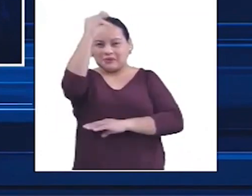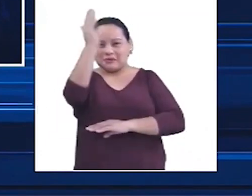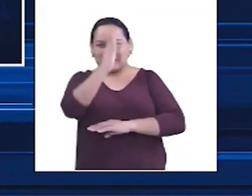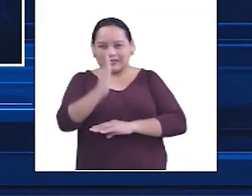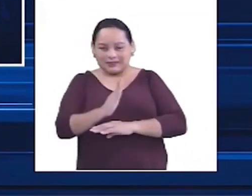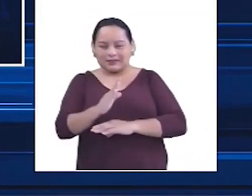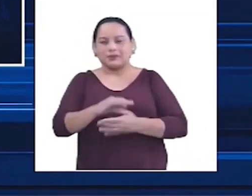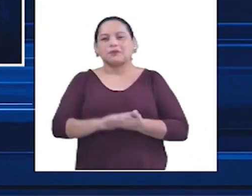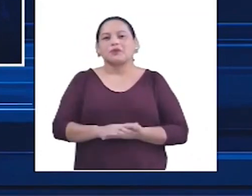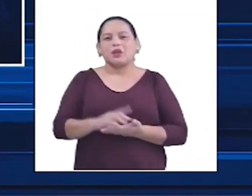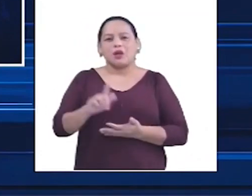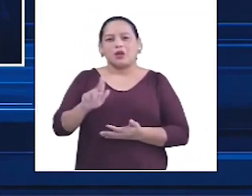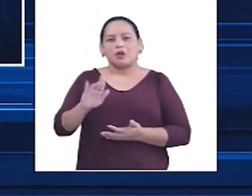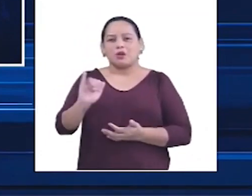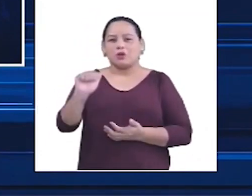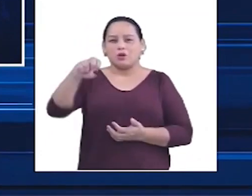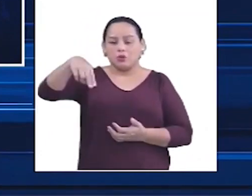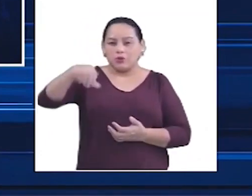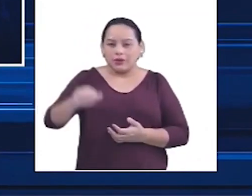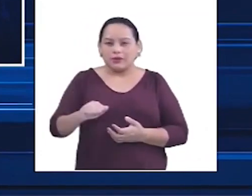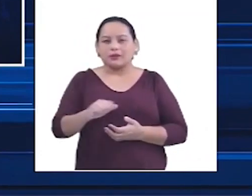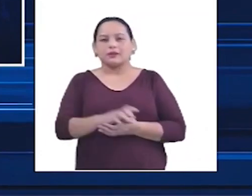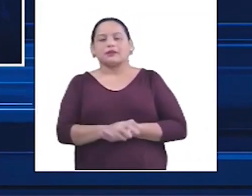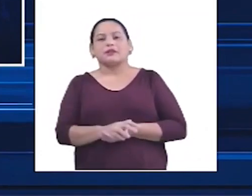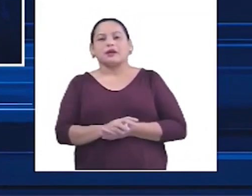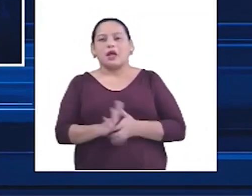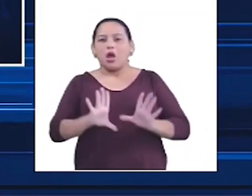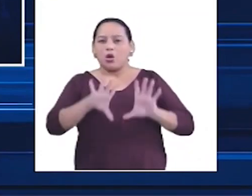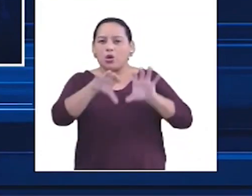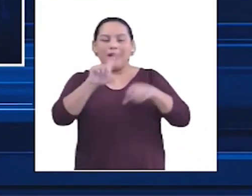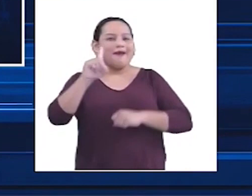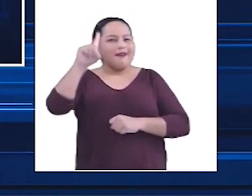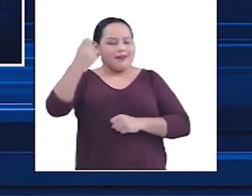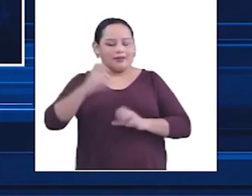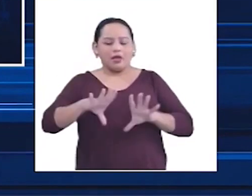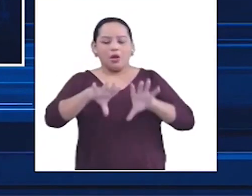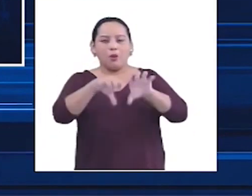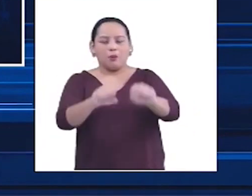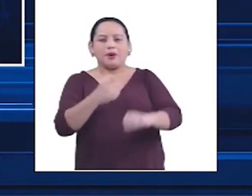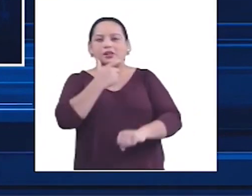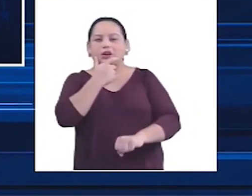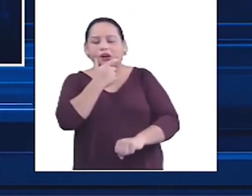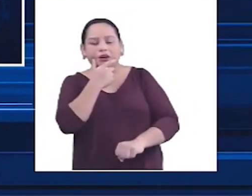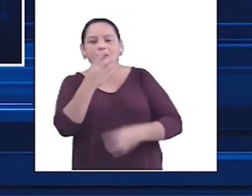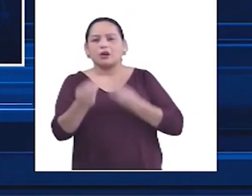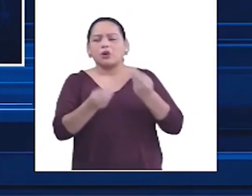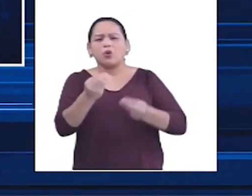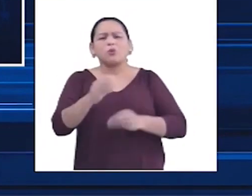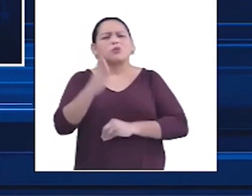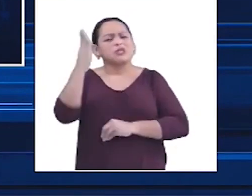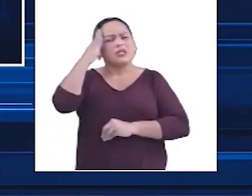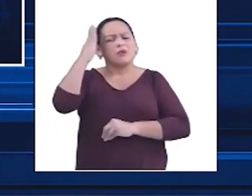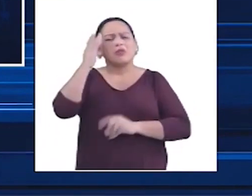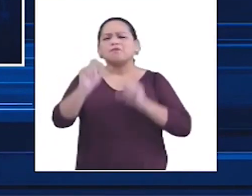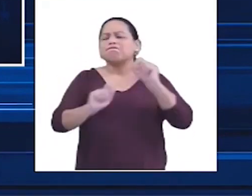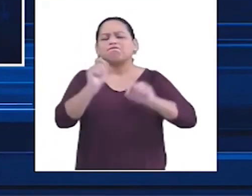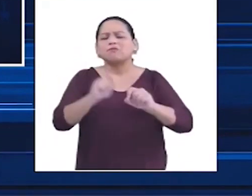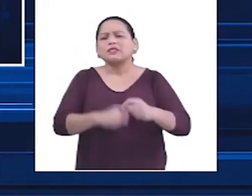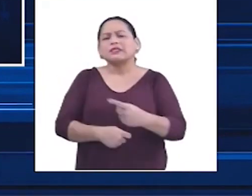Né? Fala a língua inglesa, ex-colônia, né, britânica. O que que nós temos aí sobre esse país, né? Um país